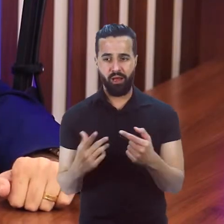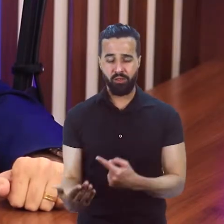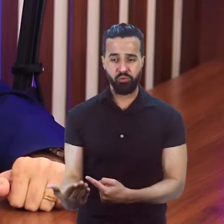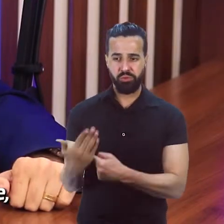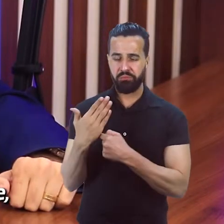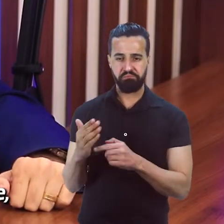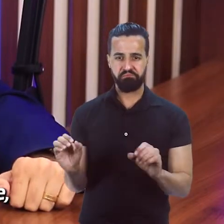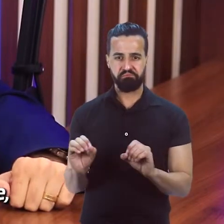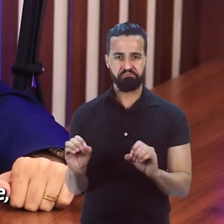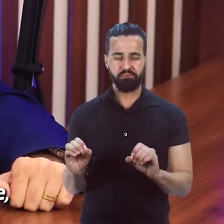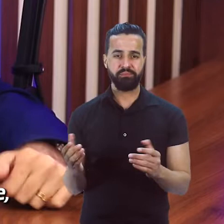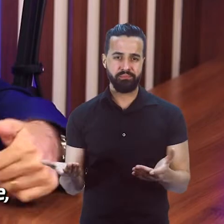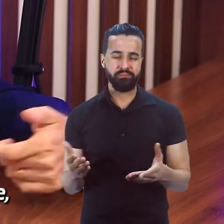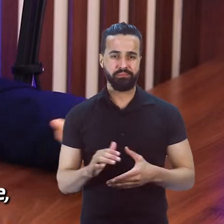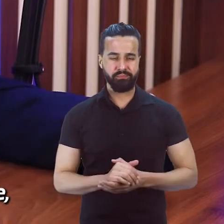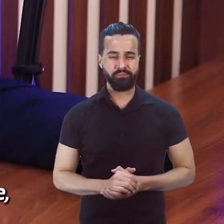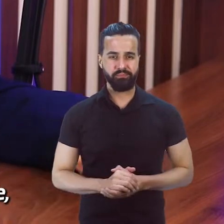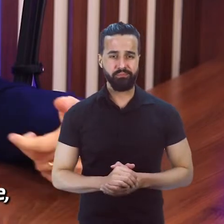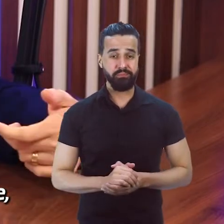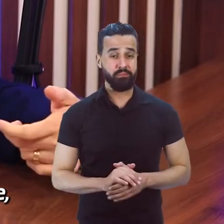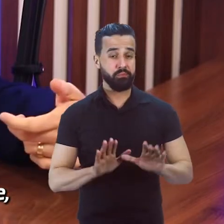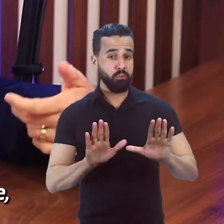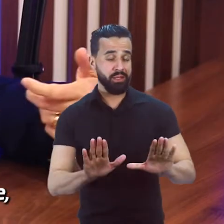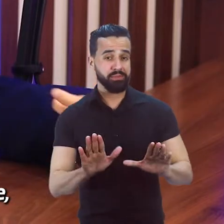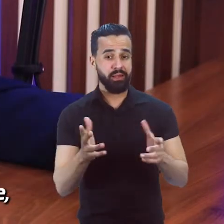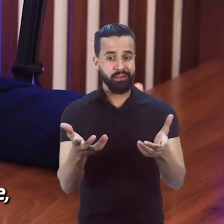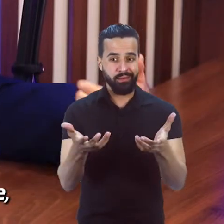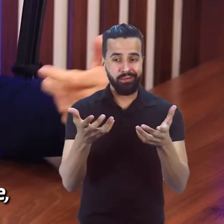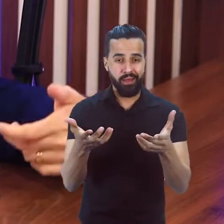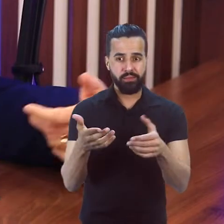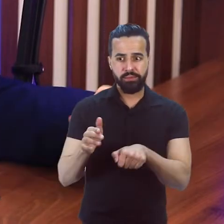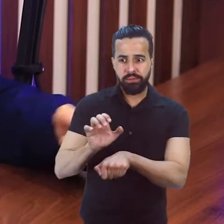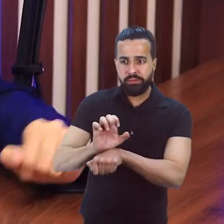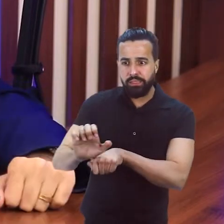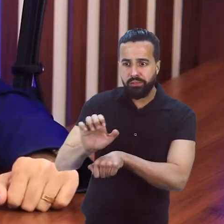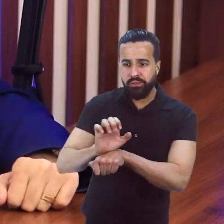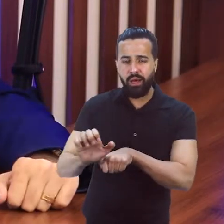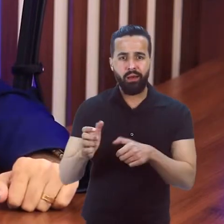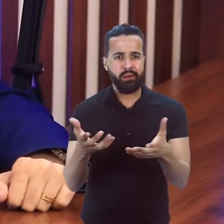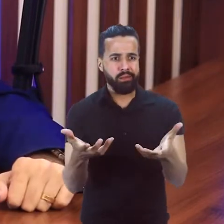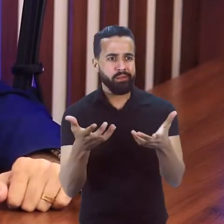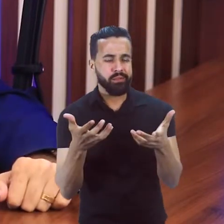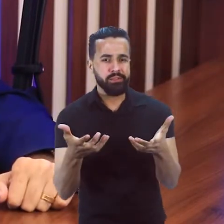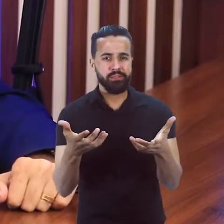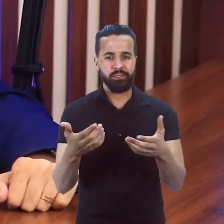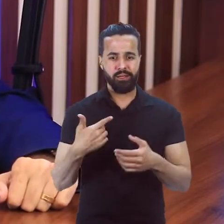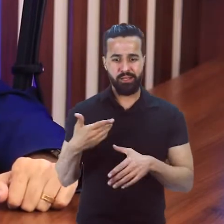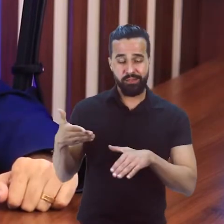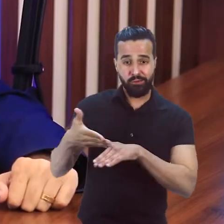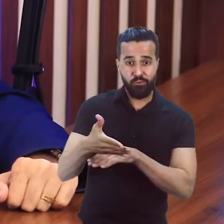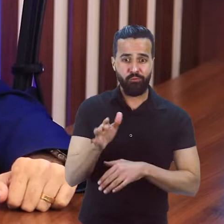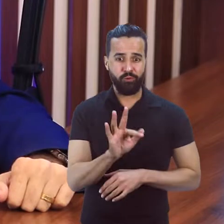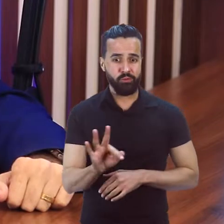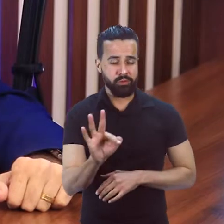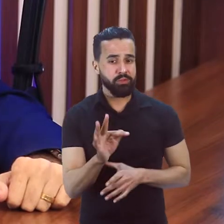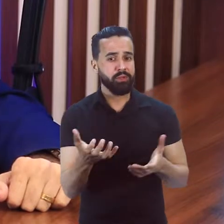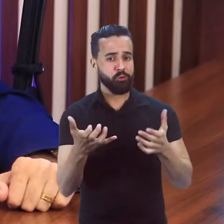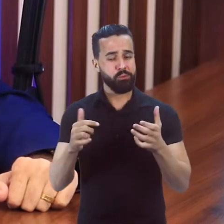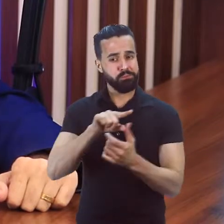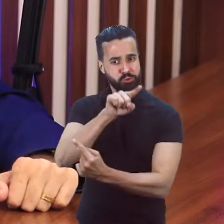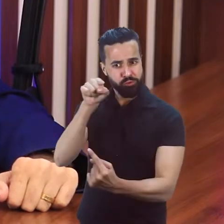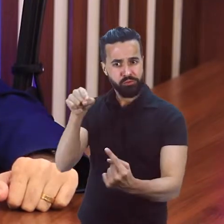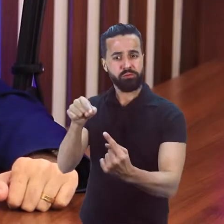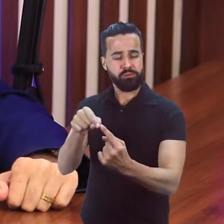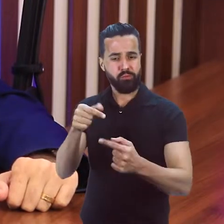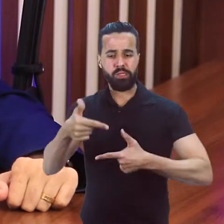estágio. Então, eu estava louco para estagiar, né? Que eu entrei na faculdade, como eu falei agora há pouco, com a intenção de advogar. E aí